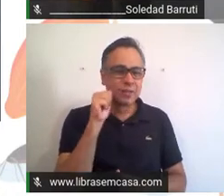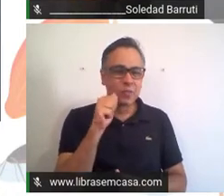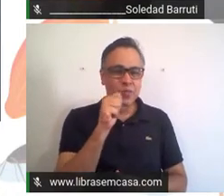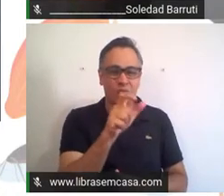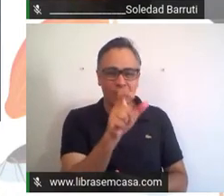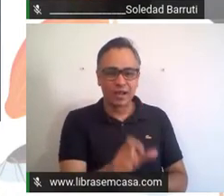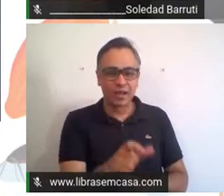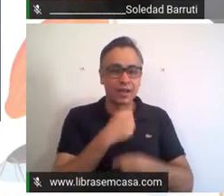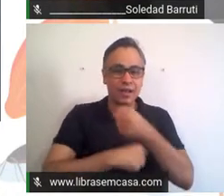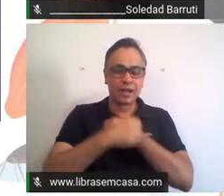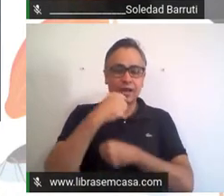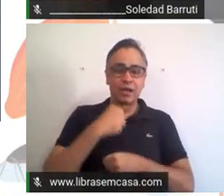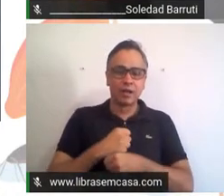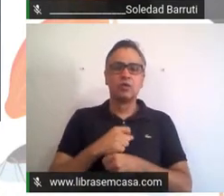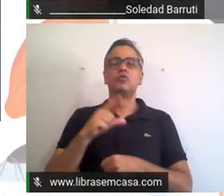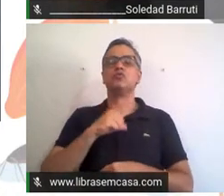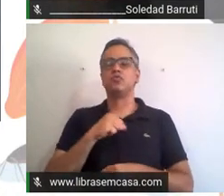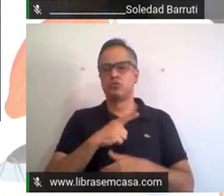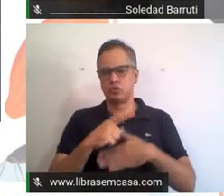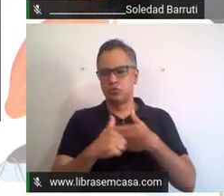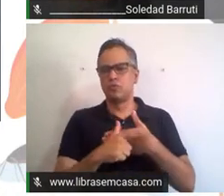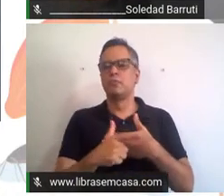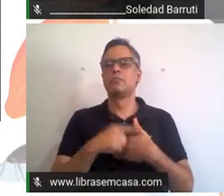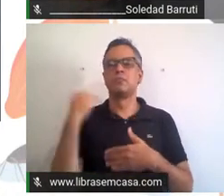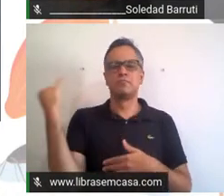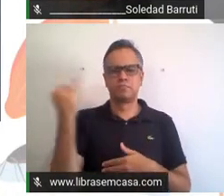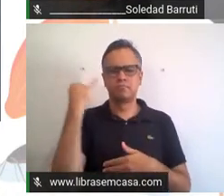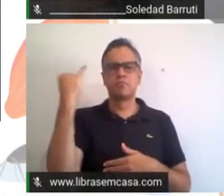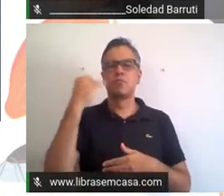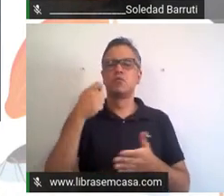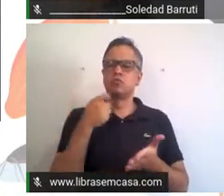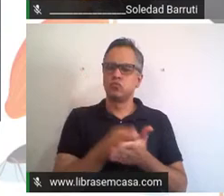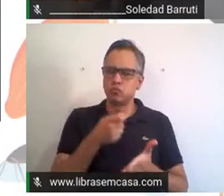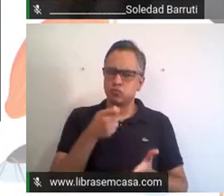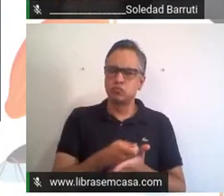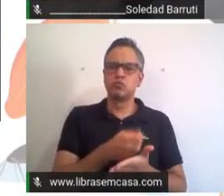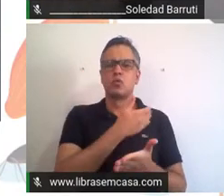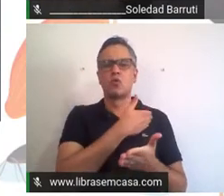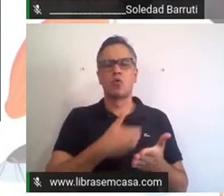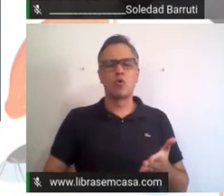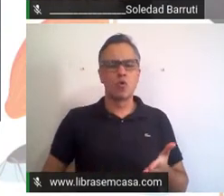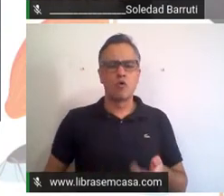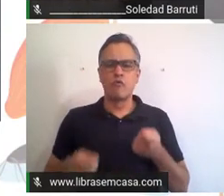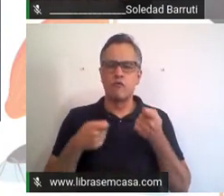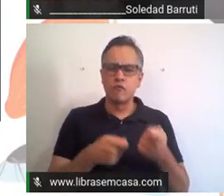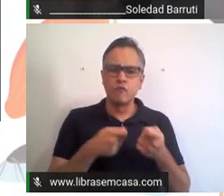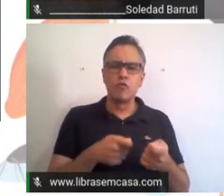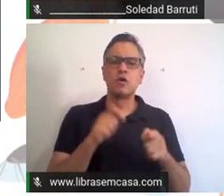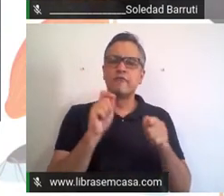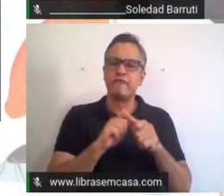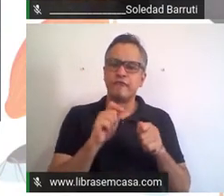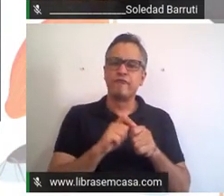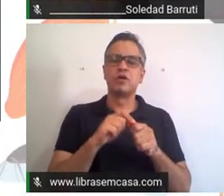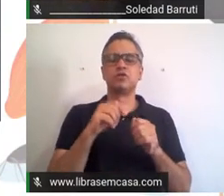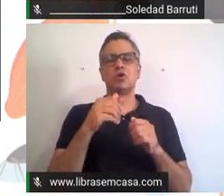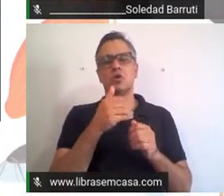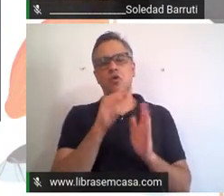tiveram um papel muito importante de pressionar os governos para a implementação de políticas públicas